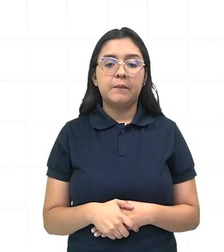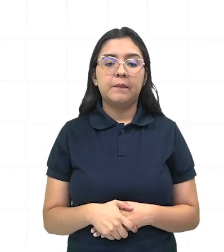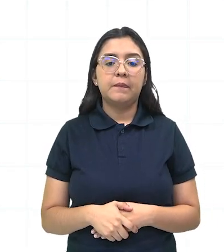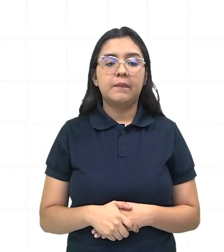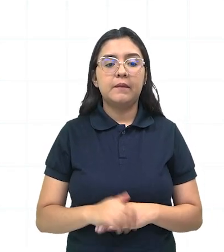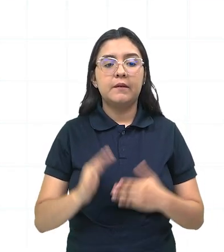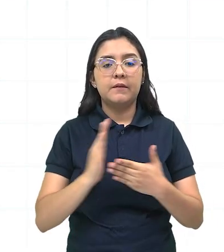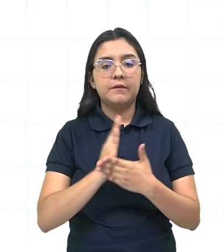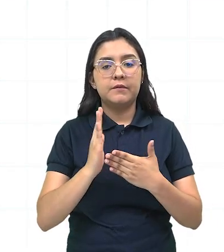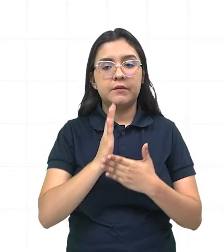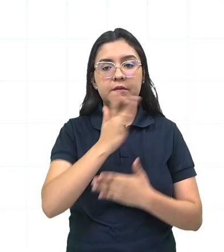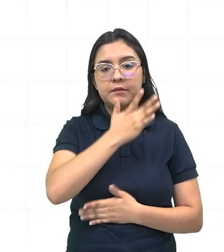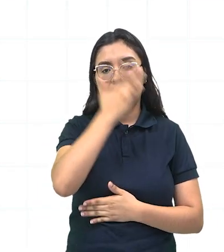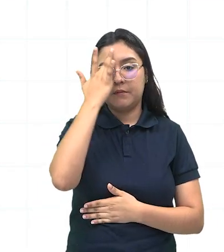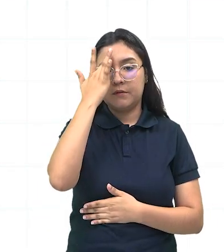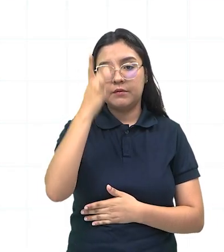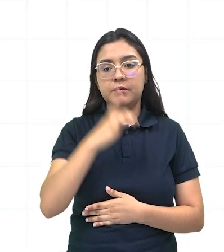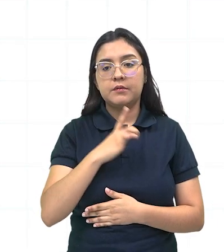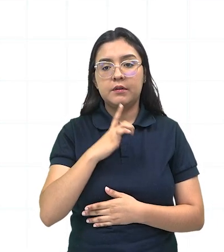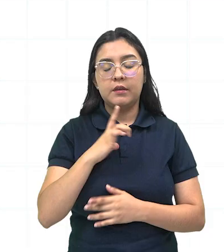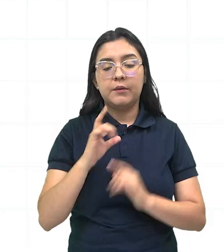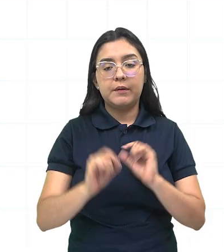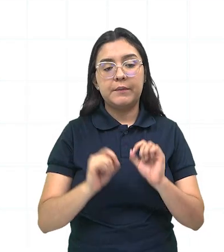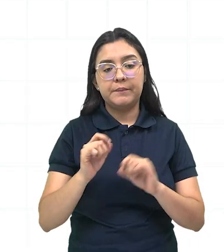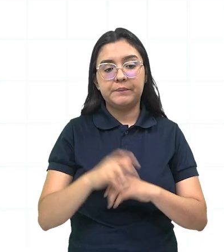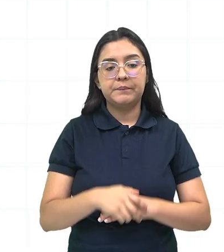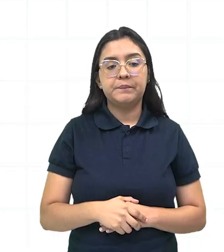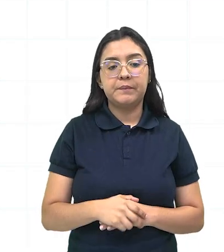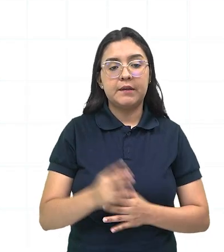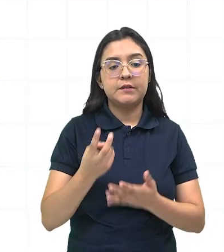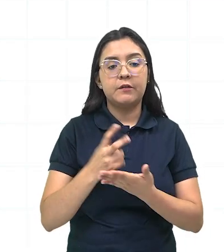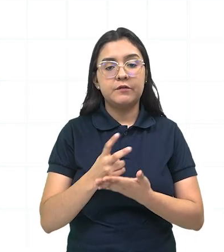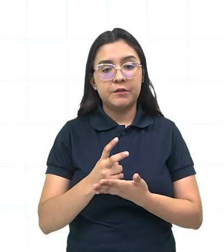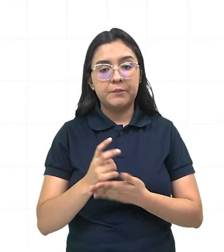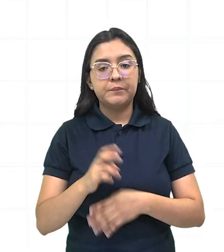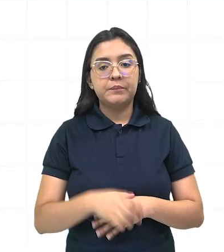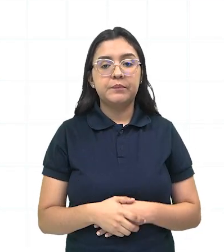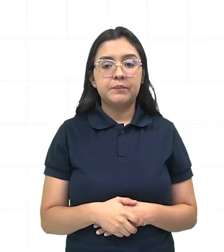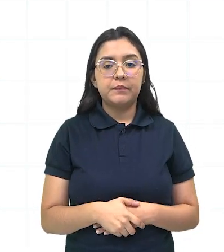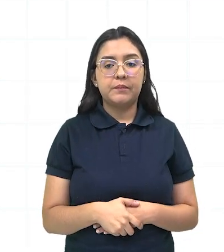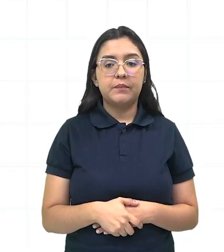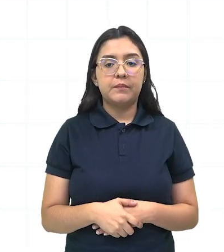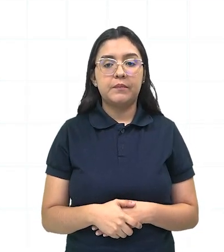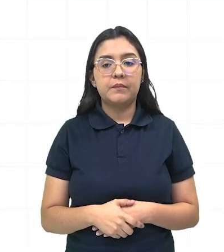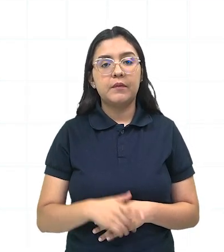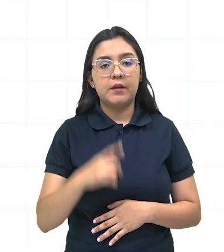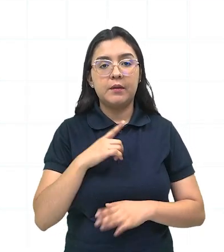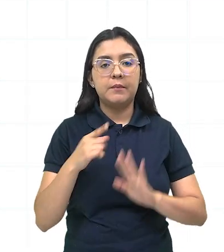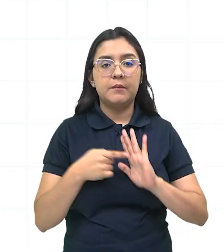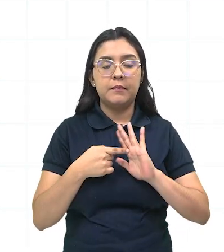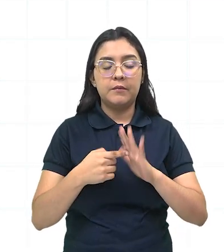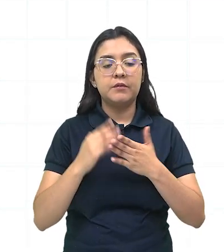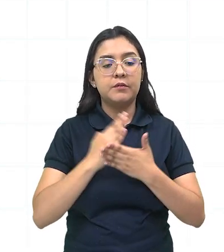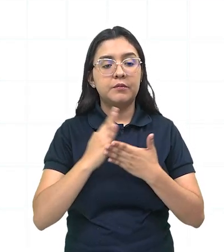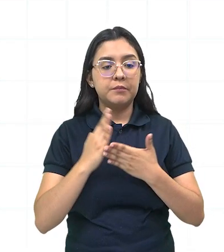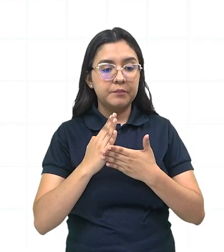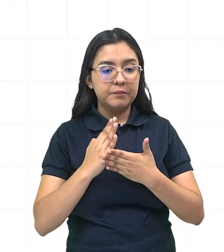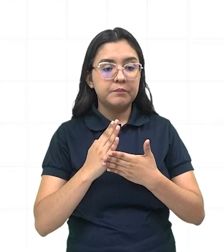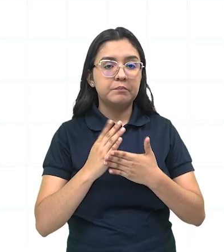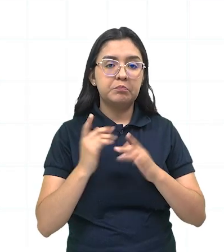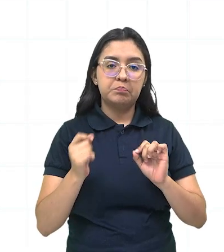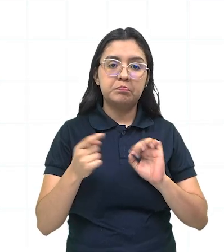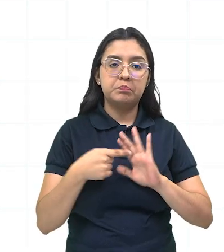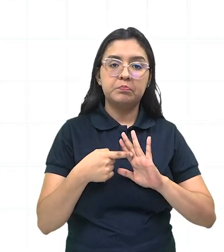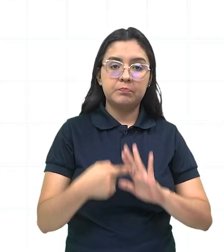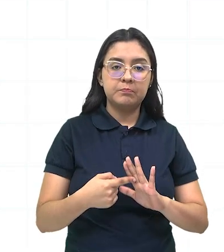convulsiva. Geralmente, a pessoa que está prestes a ter uma convulsão, ela dá alguns sinais,